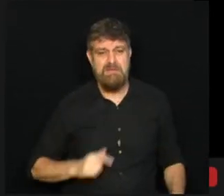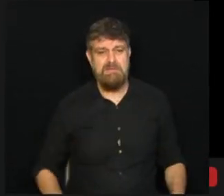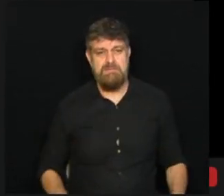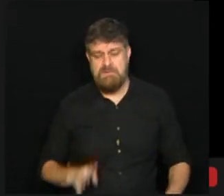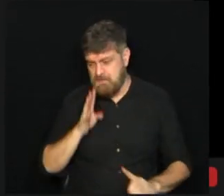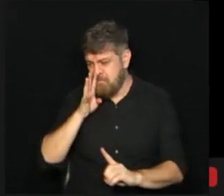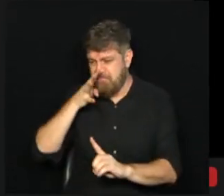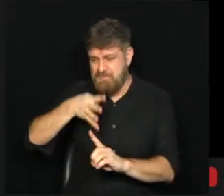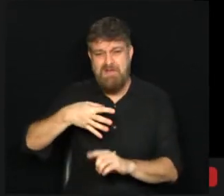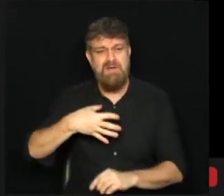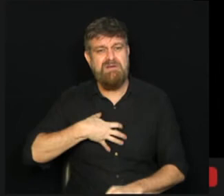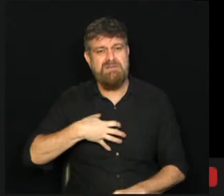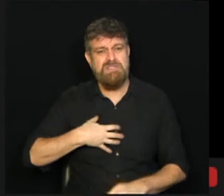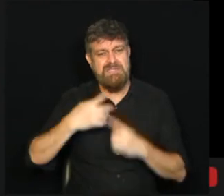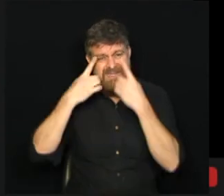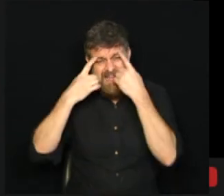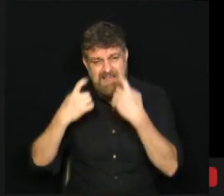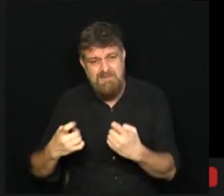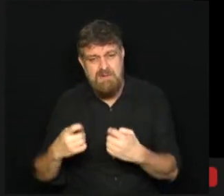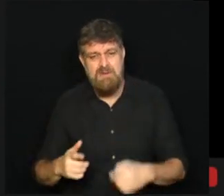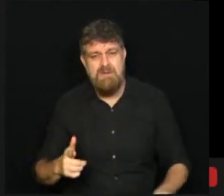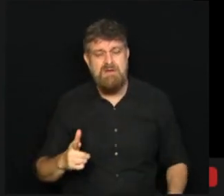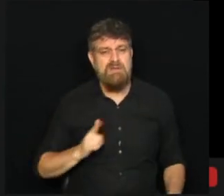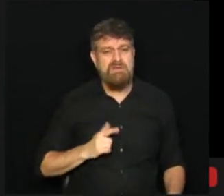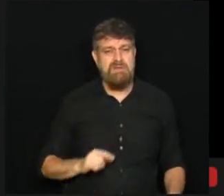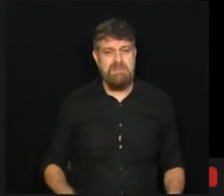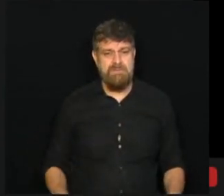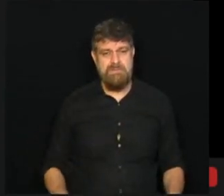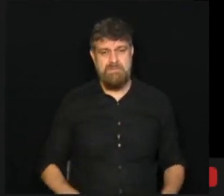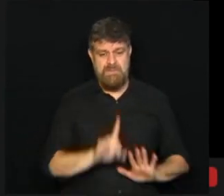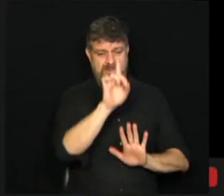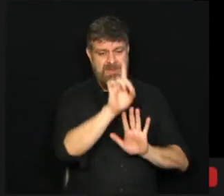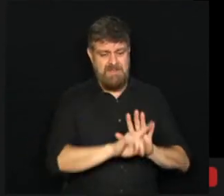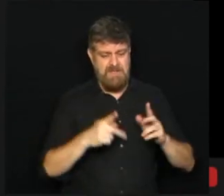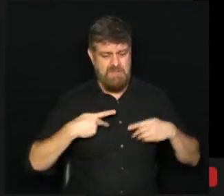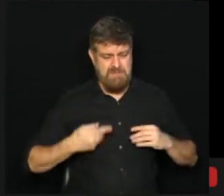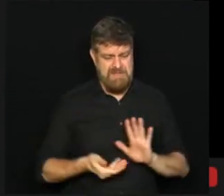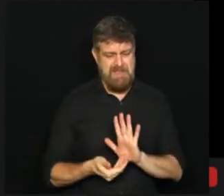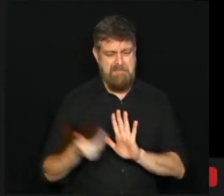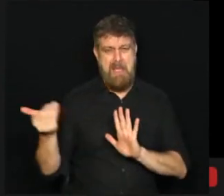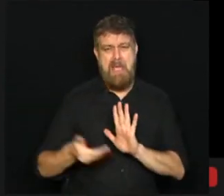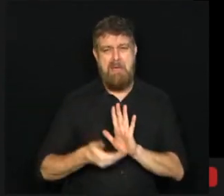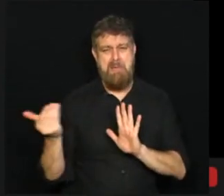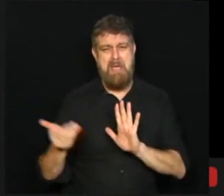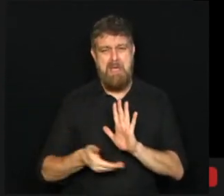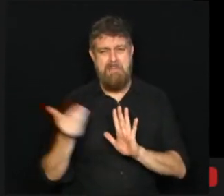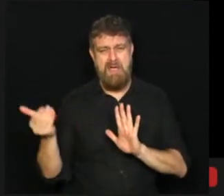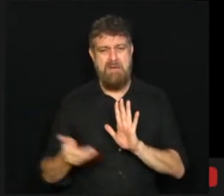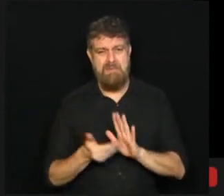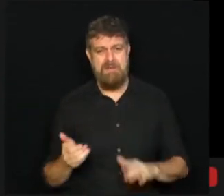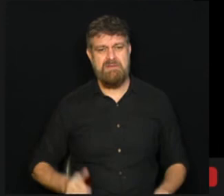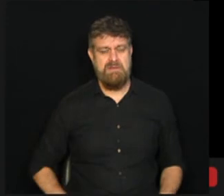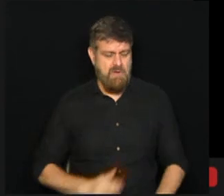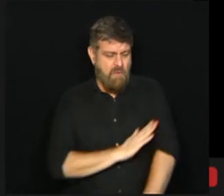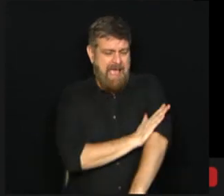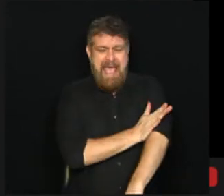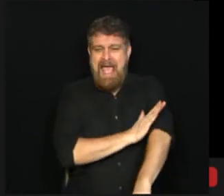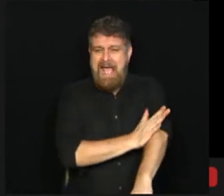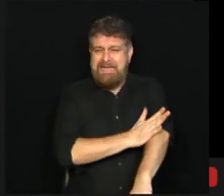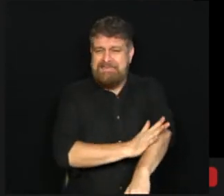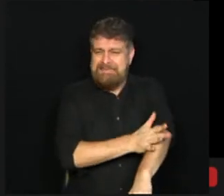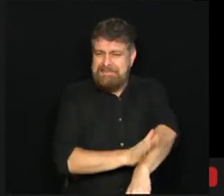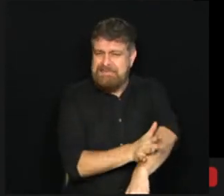feitas de maneira violenta, casos de desrespeito aos direitos humanos, seja pelo viés do racismo, pelo